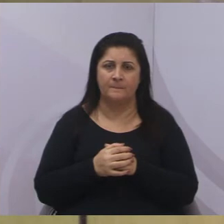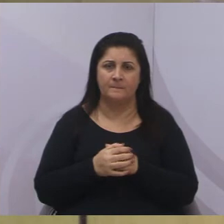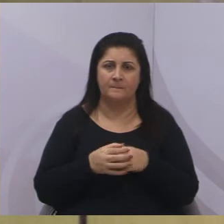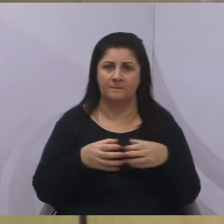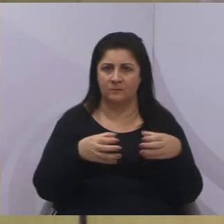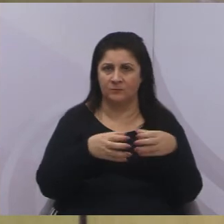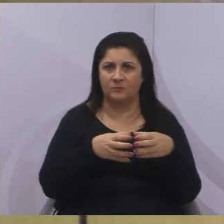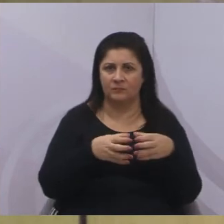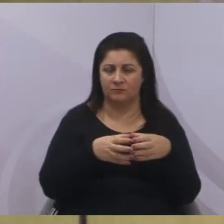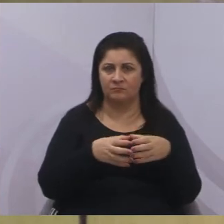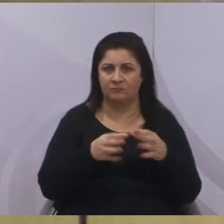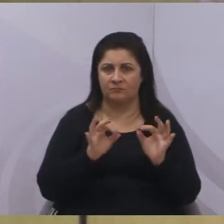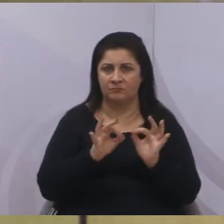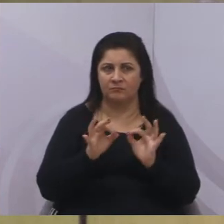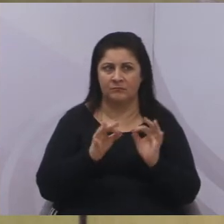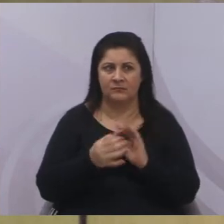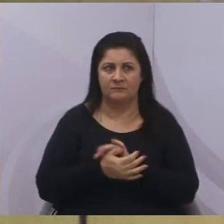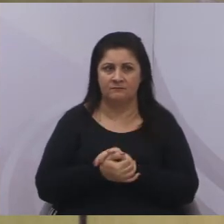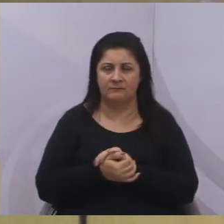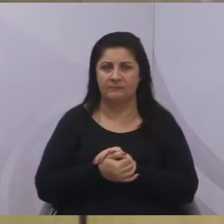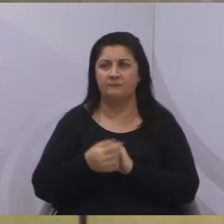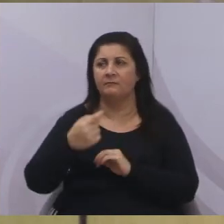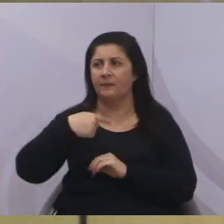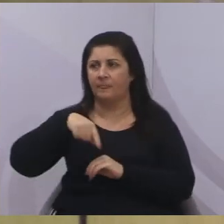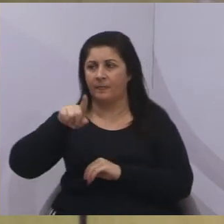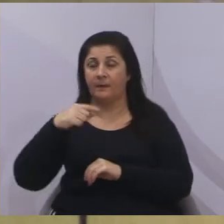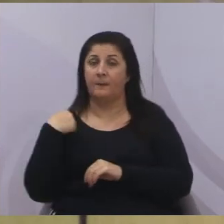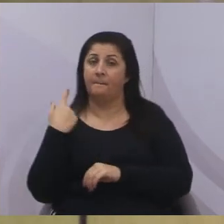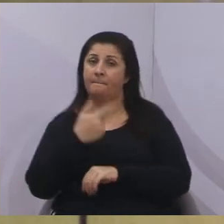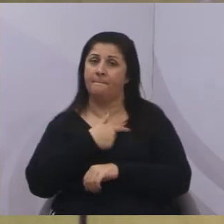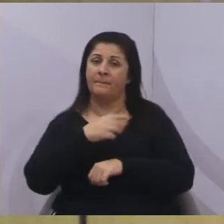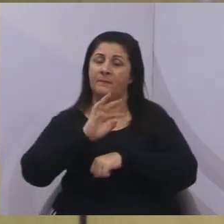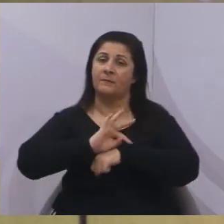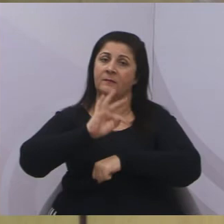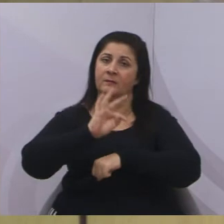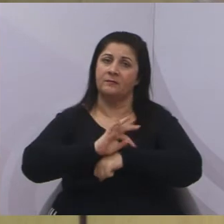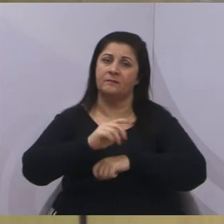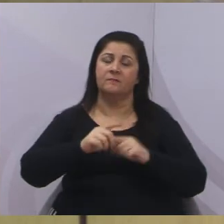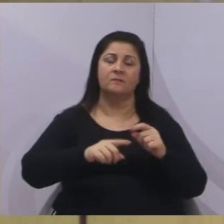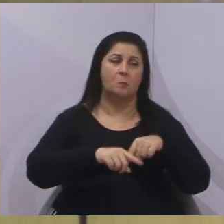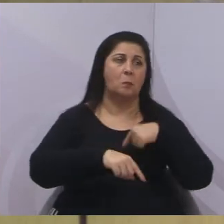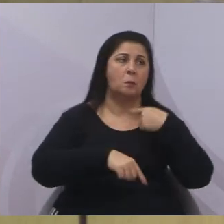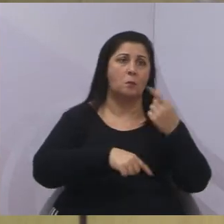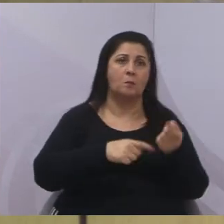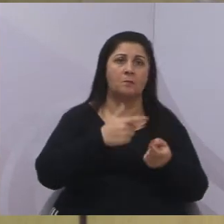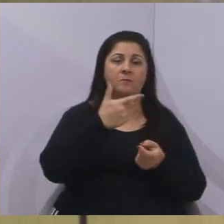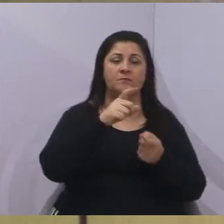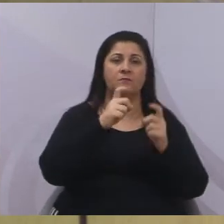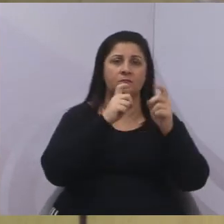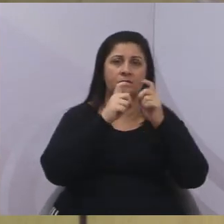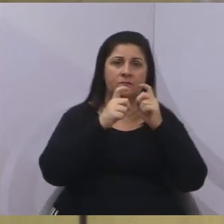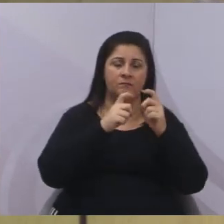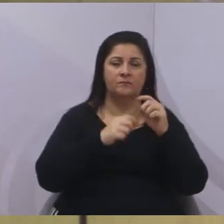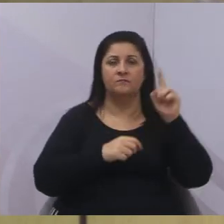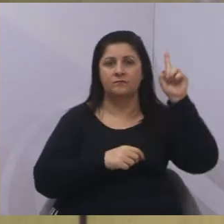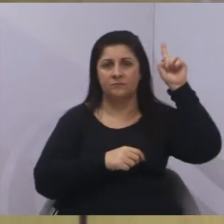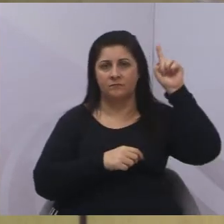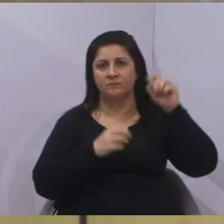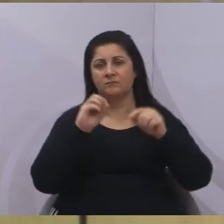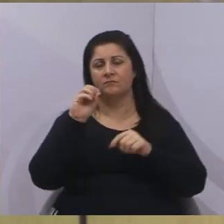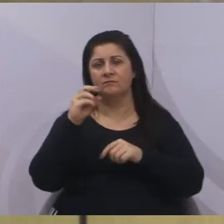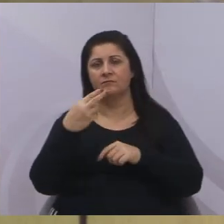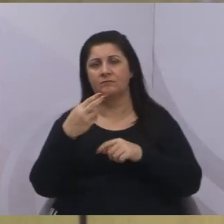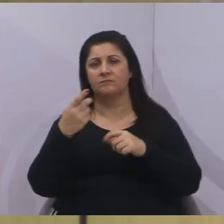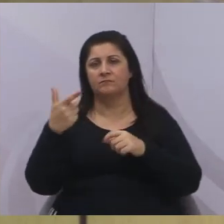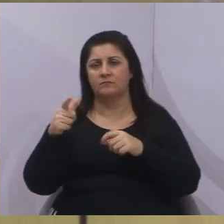Regional faz, então vão os nossos técnicos e depois a reunião da CIR, geralmente vai ou a doutora Rosana ou eu.